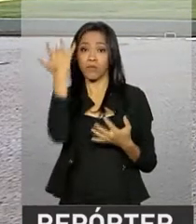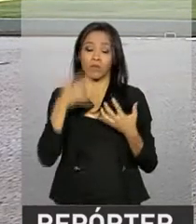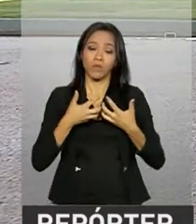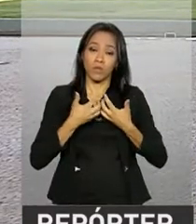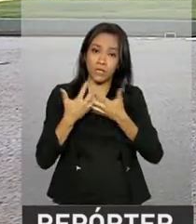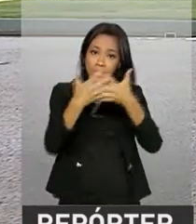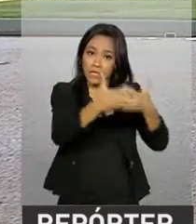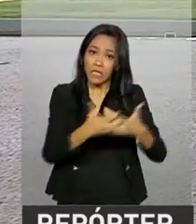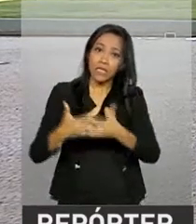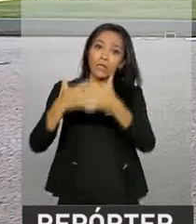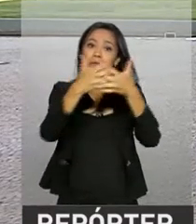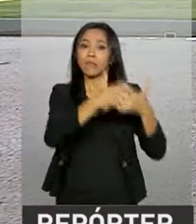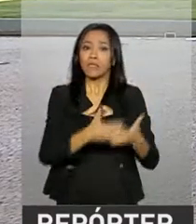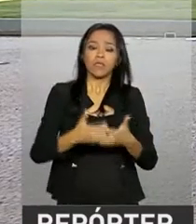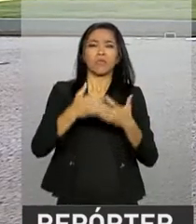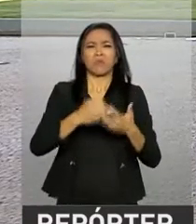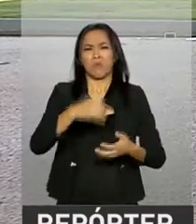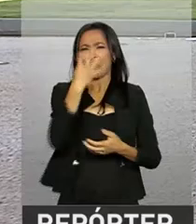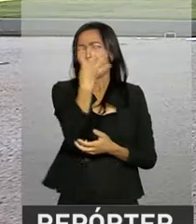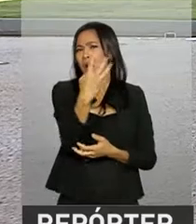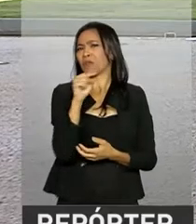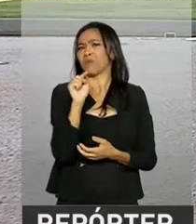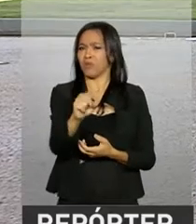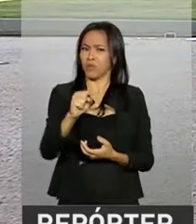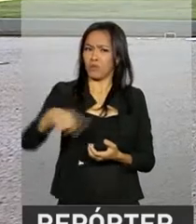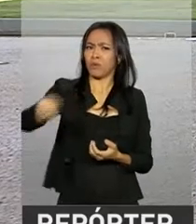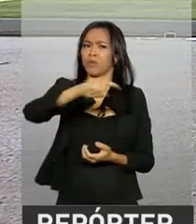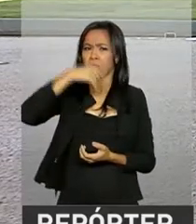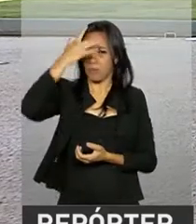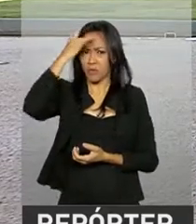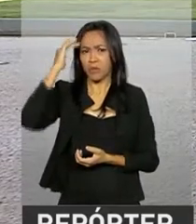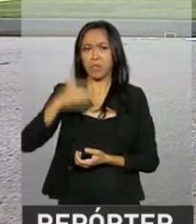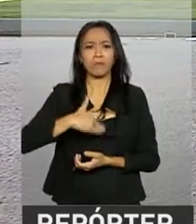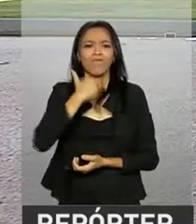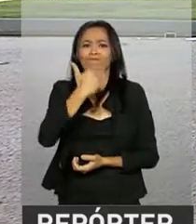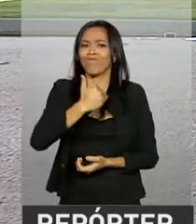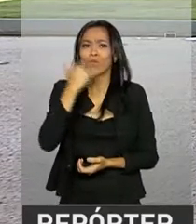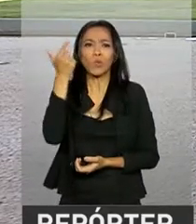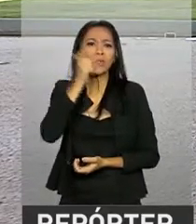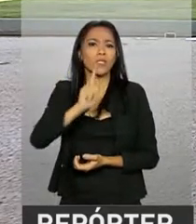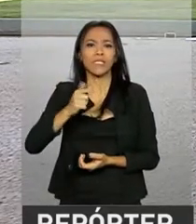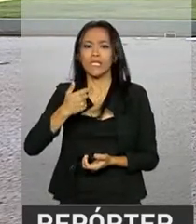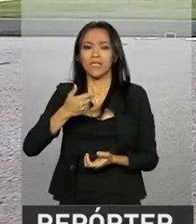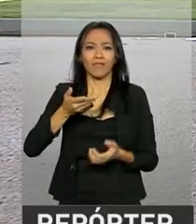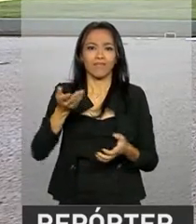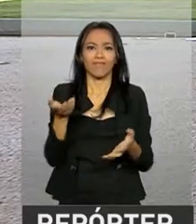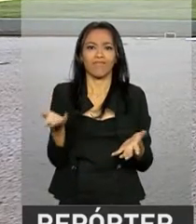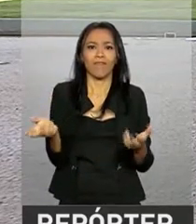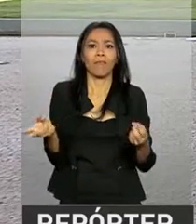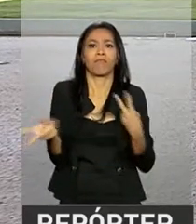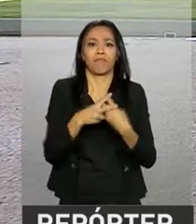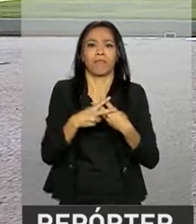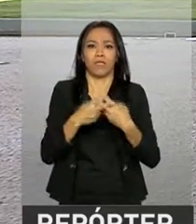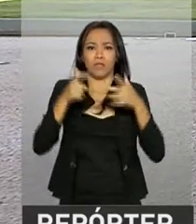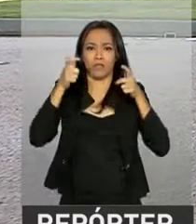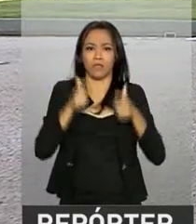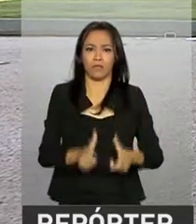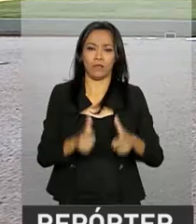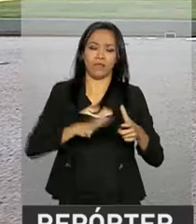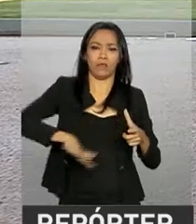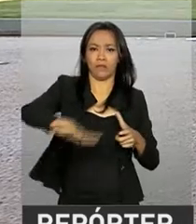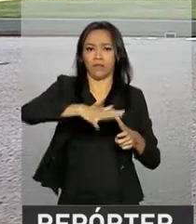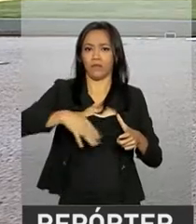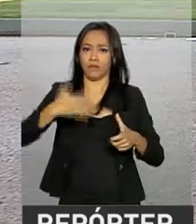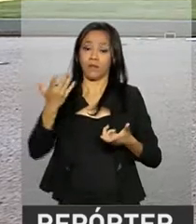chegando a deixar aí cerca de 4 mil pessoas sem possibilidade de deslocamento lá na região. Agora, o tráfego